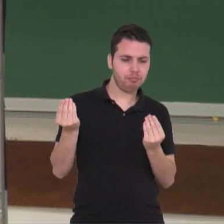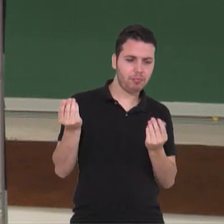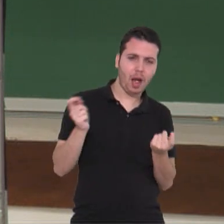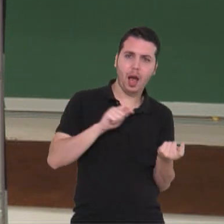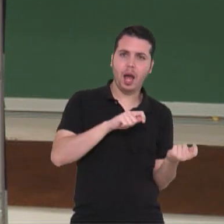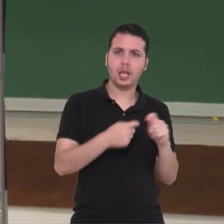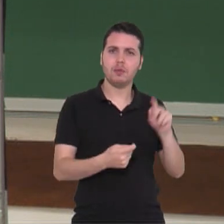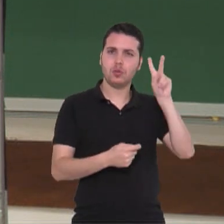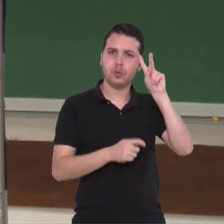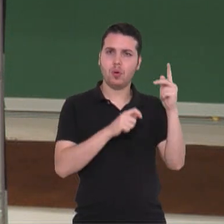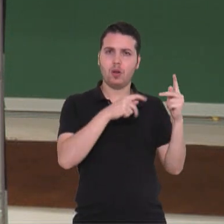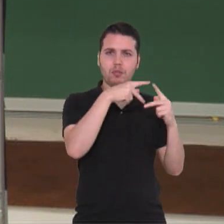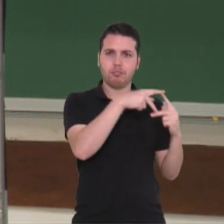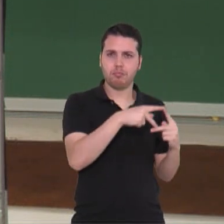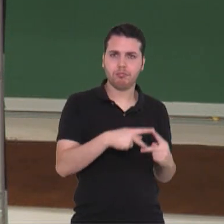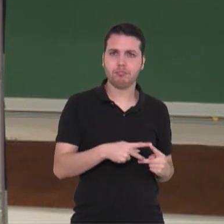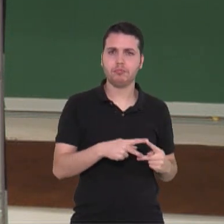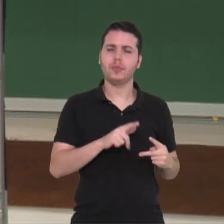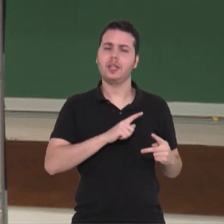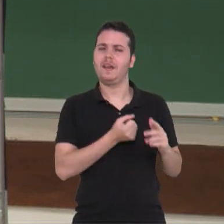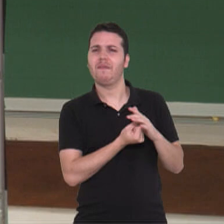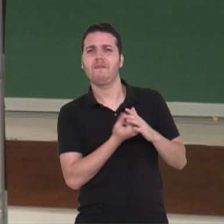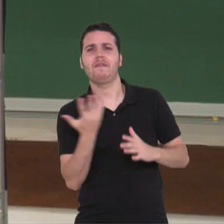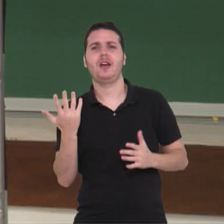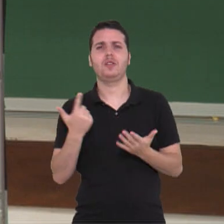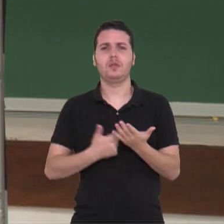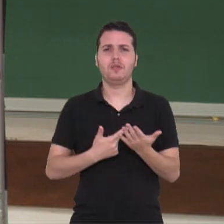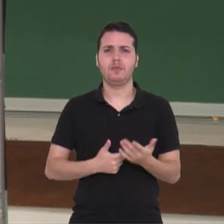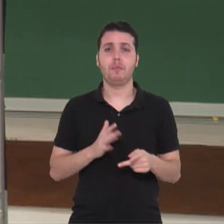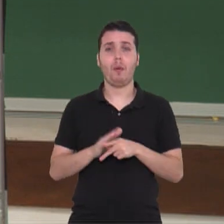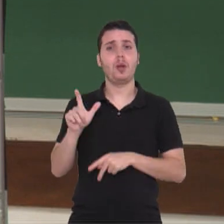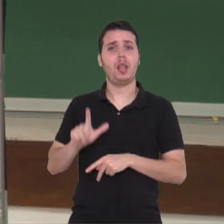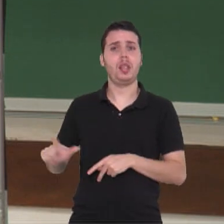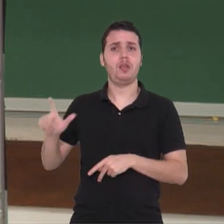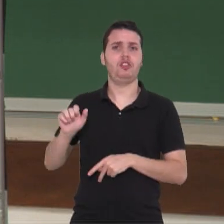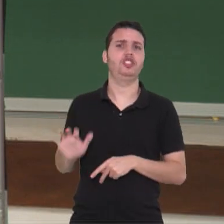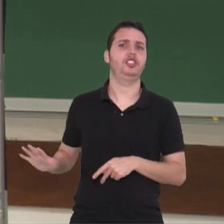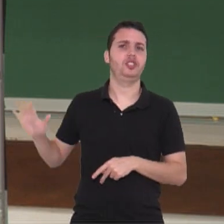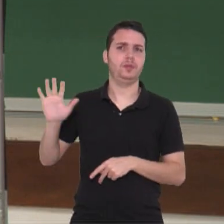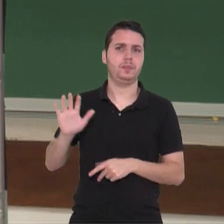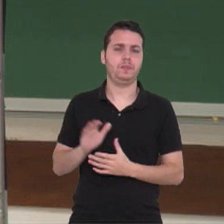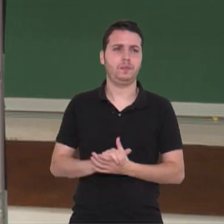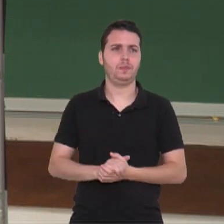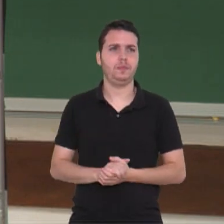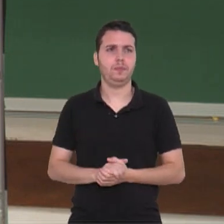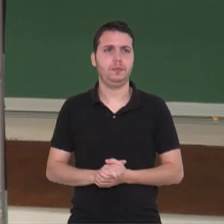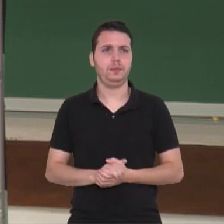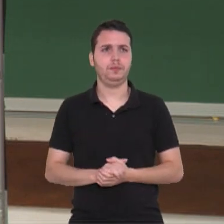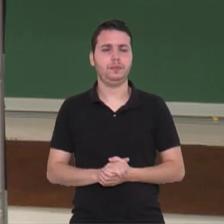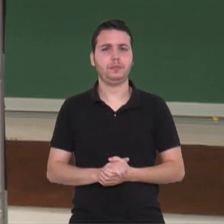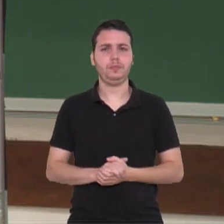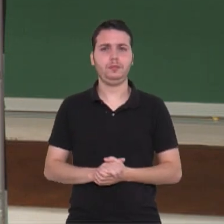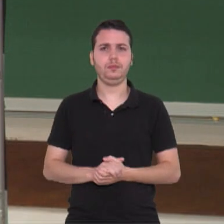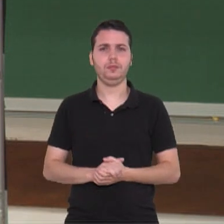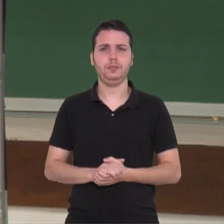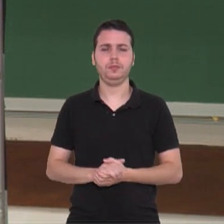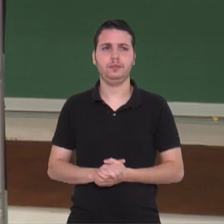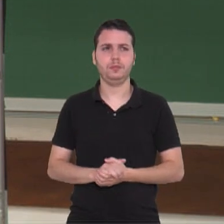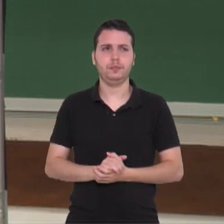Tem muitos livros que já estão em história em quadrinho, inclusive da literatura também. Então, reproduz as falas dos